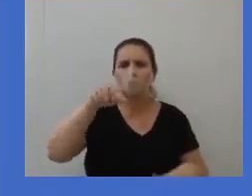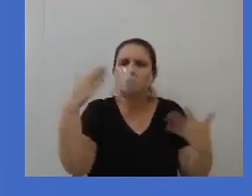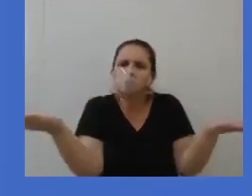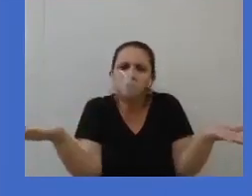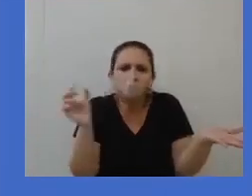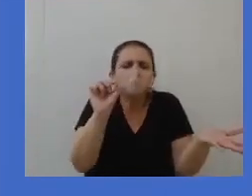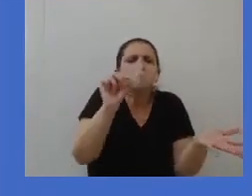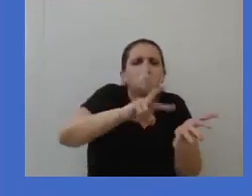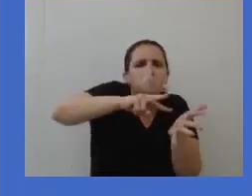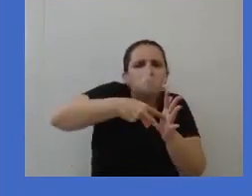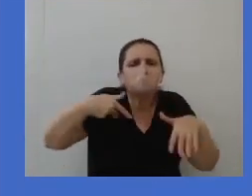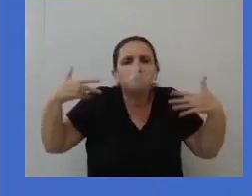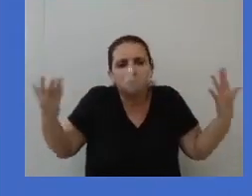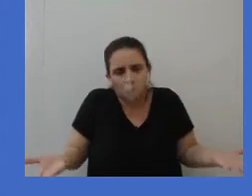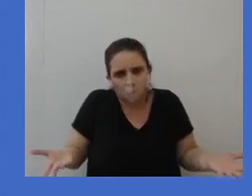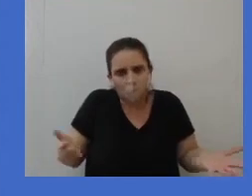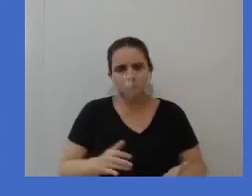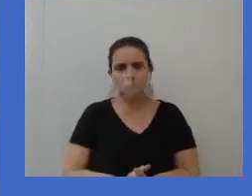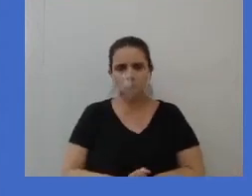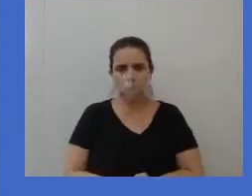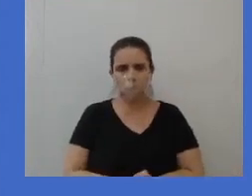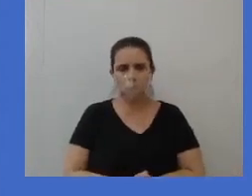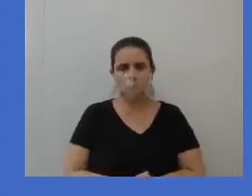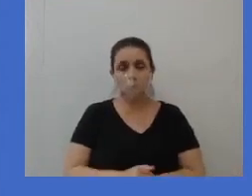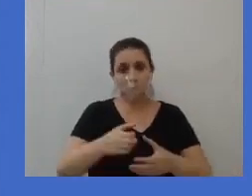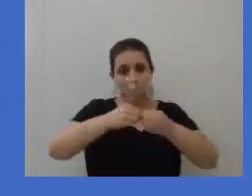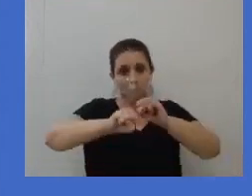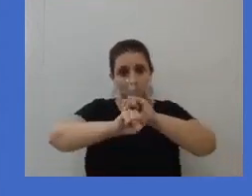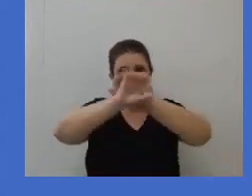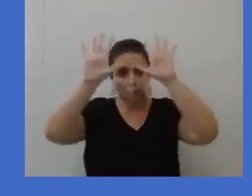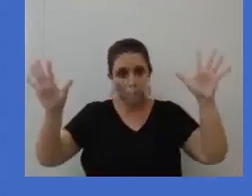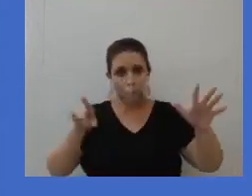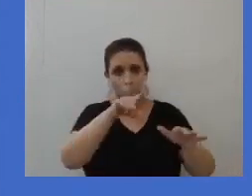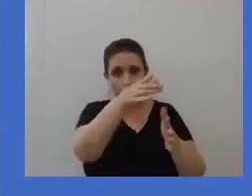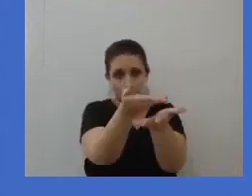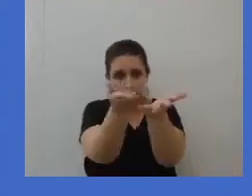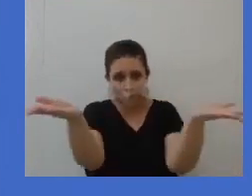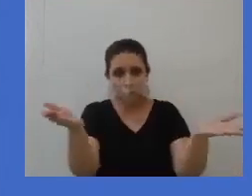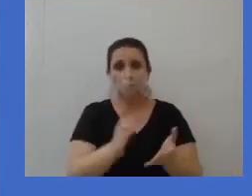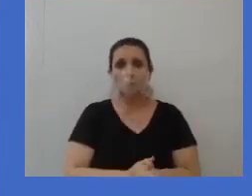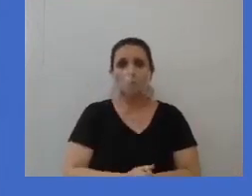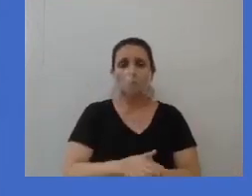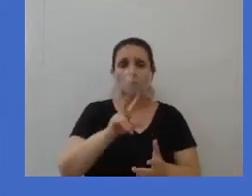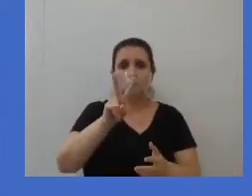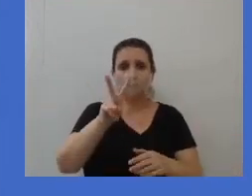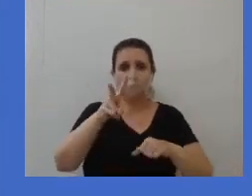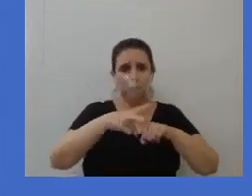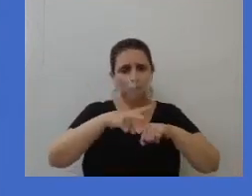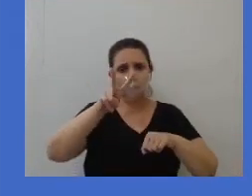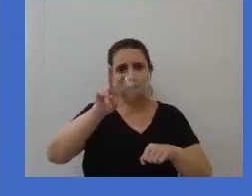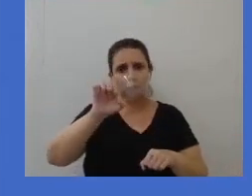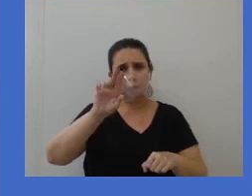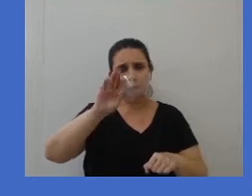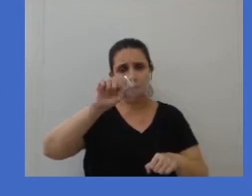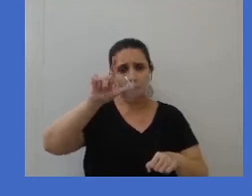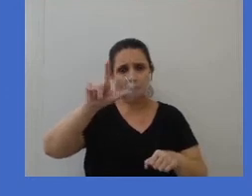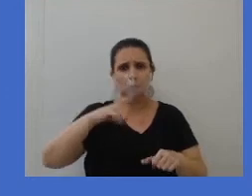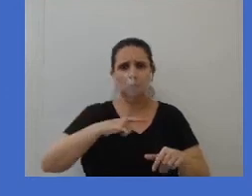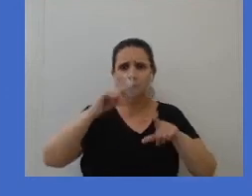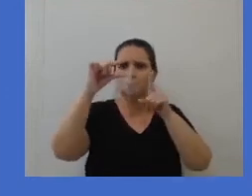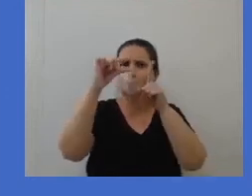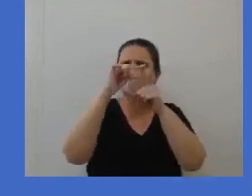em primeiro lugar, deixar bem claro para vocês que verbal é aquilo que contém palavras. O